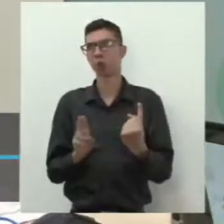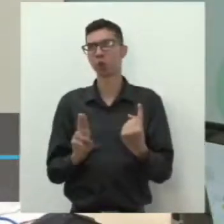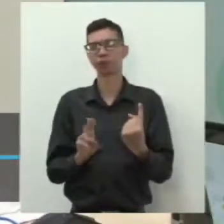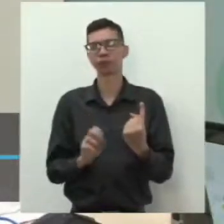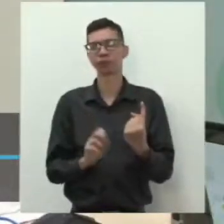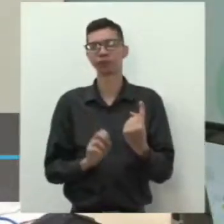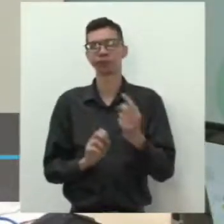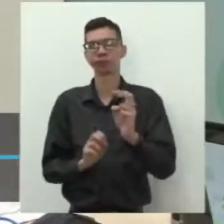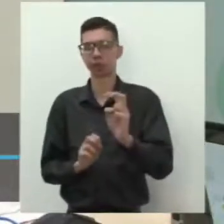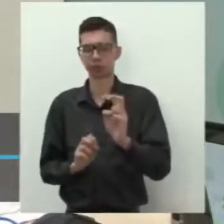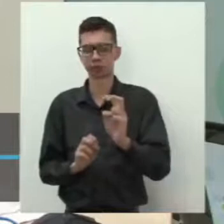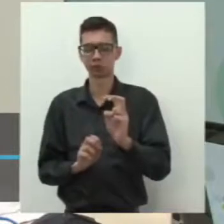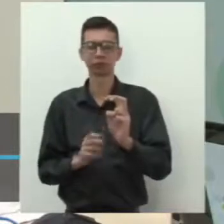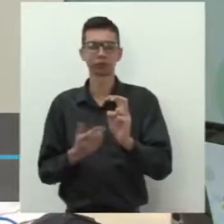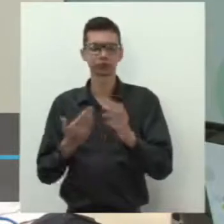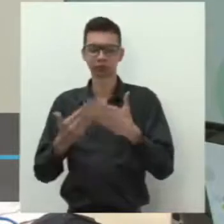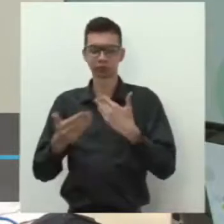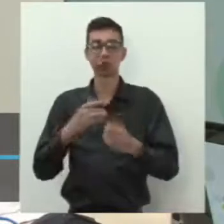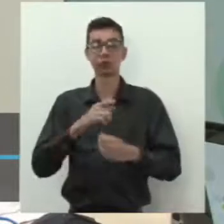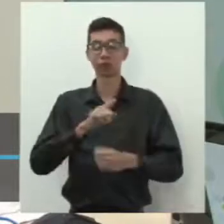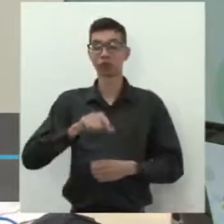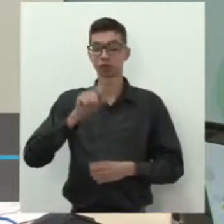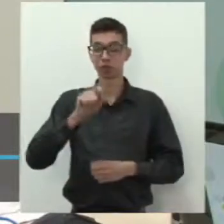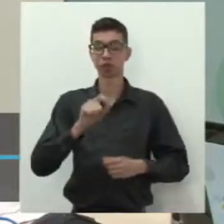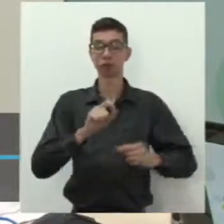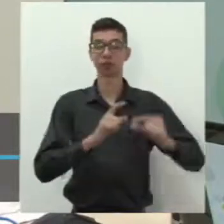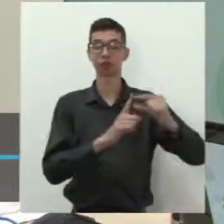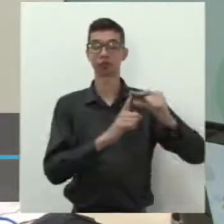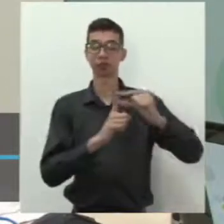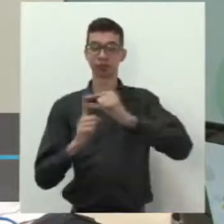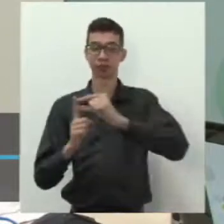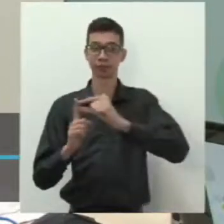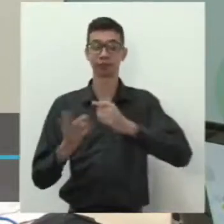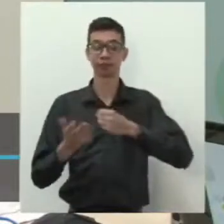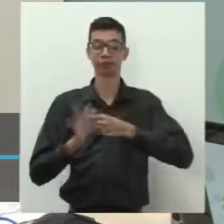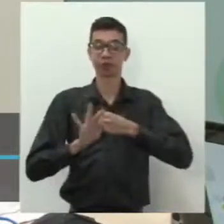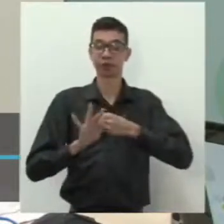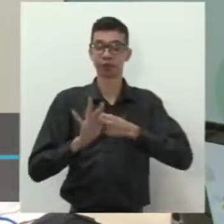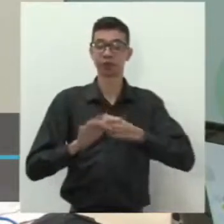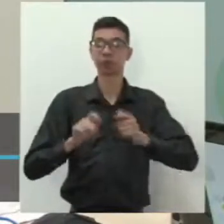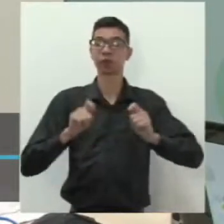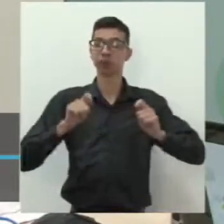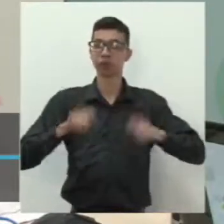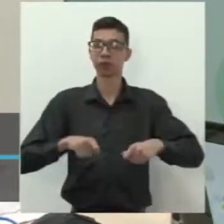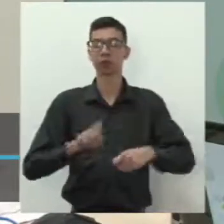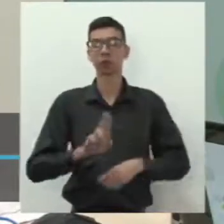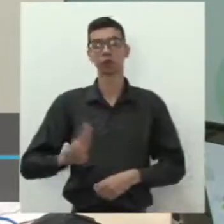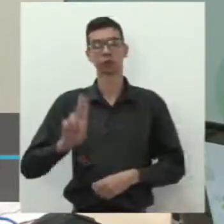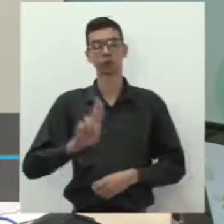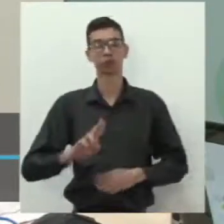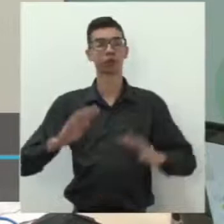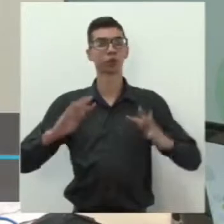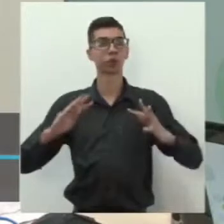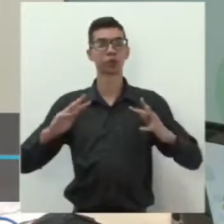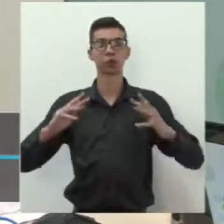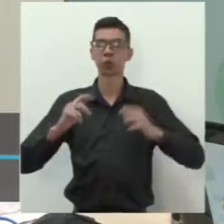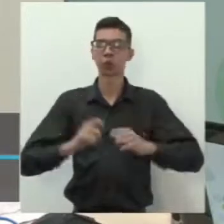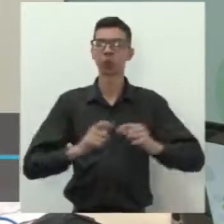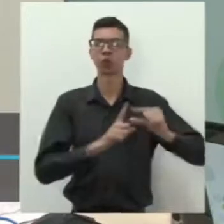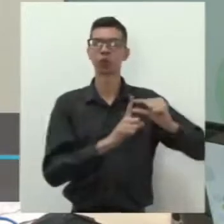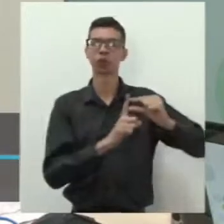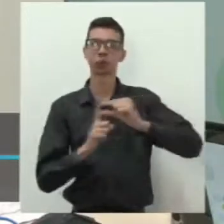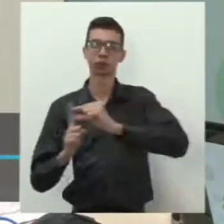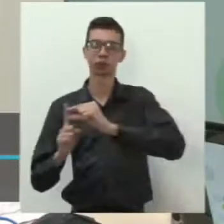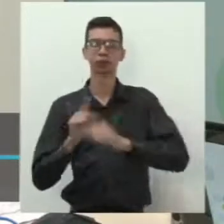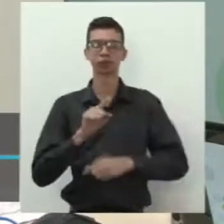ferramenta, quando as células estão selecionadas, essa ferramenta vai ser aplicada a todas as células que você está selecionando. No caso aqui, a